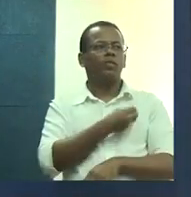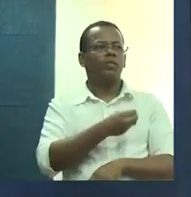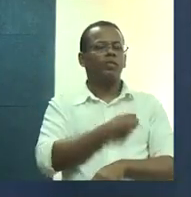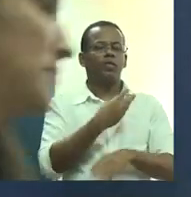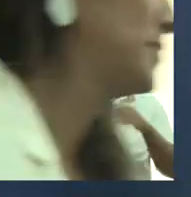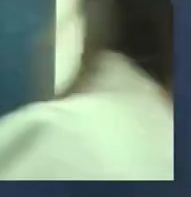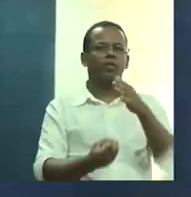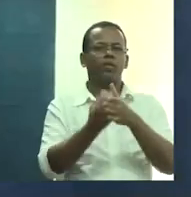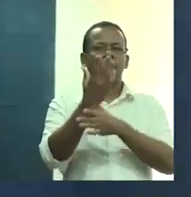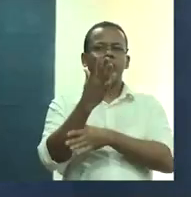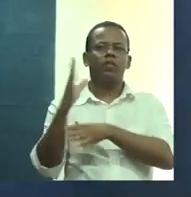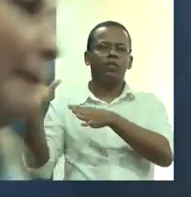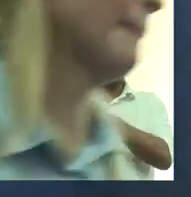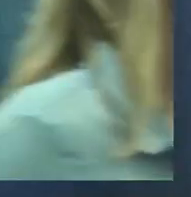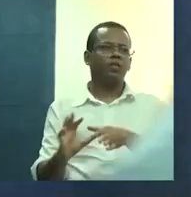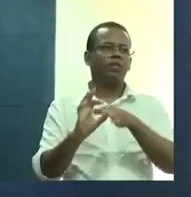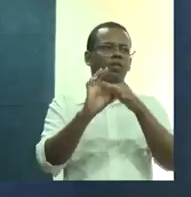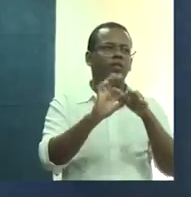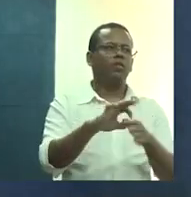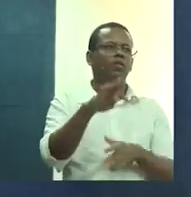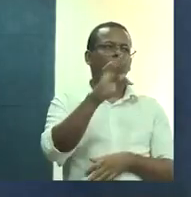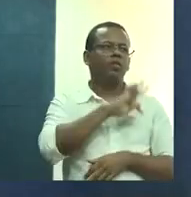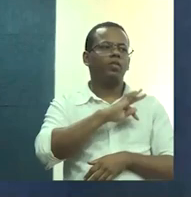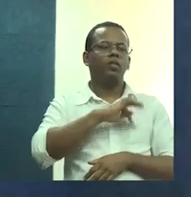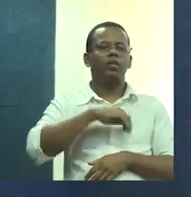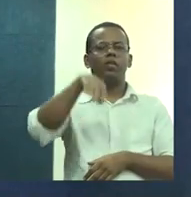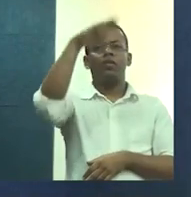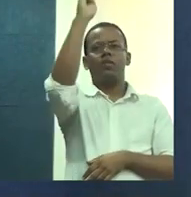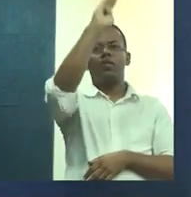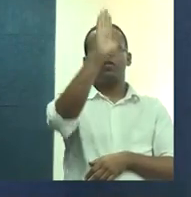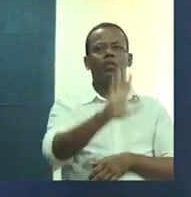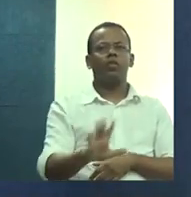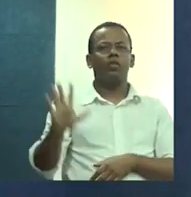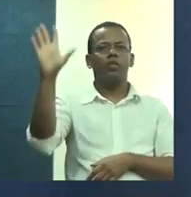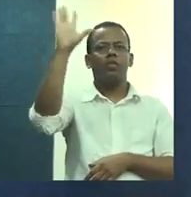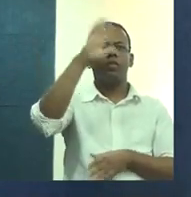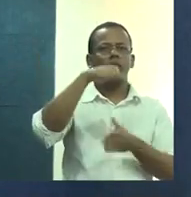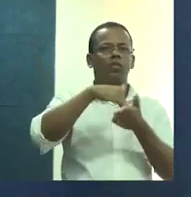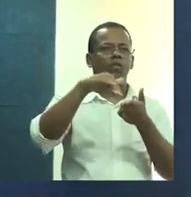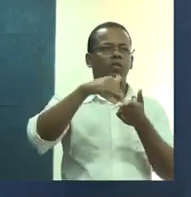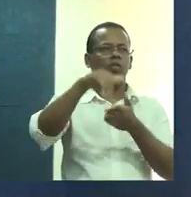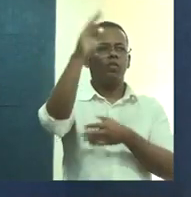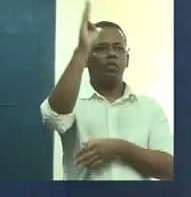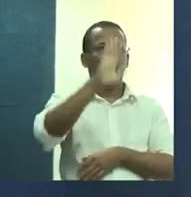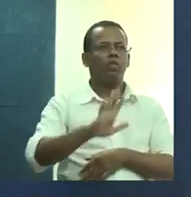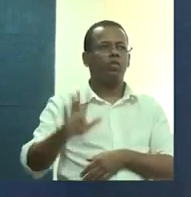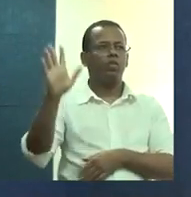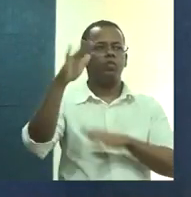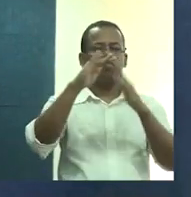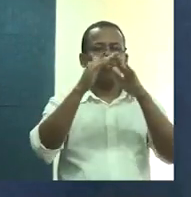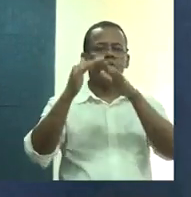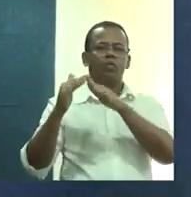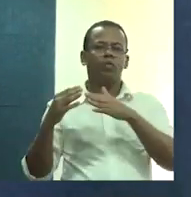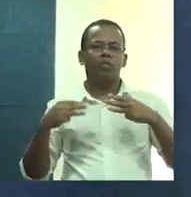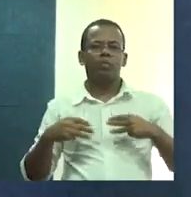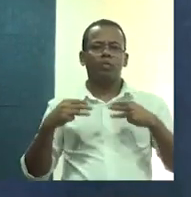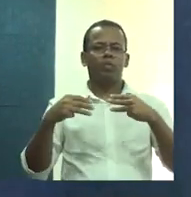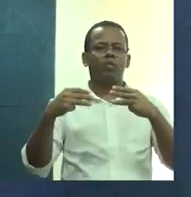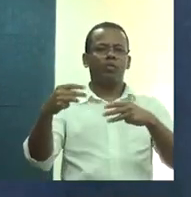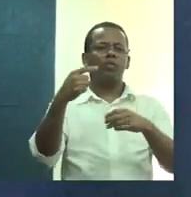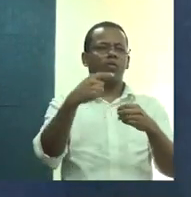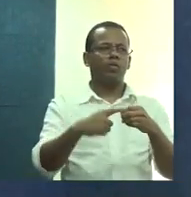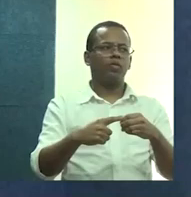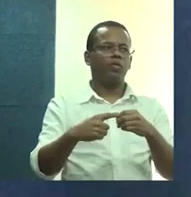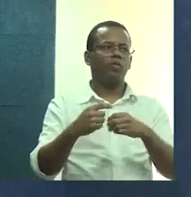a criação de uma rede de assessorias técnicas Nacional pela secretaria nacional de Periferia Ministério